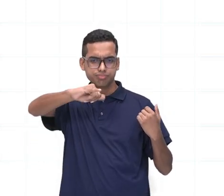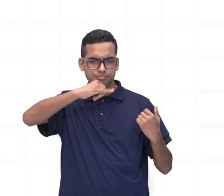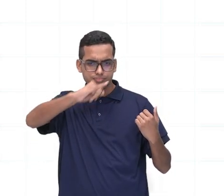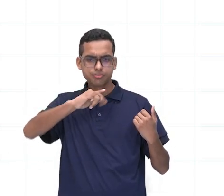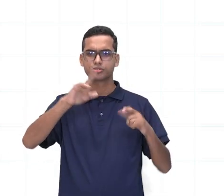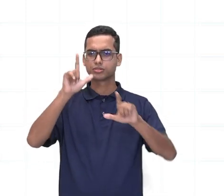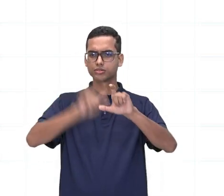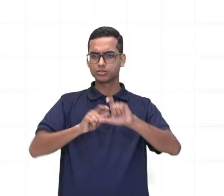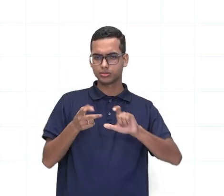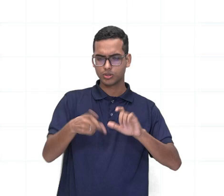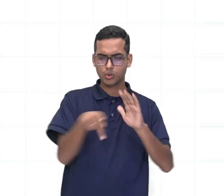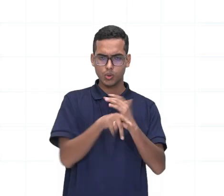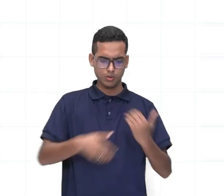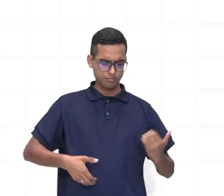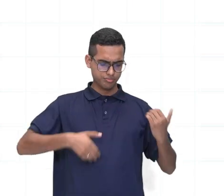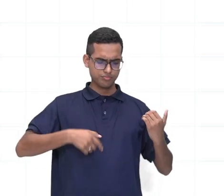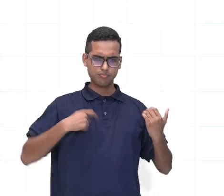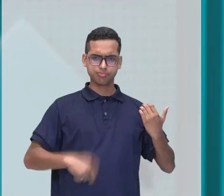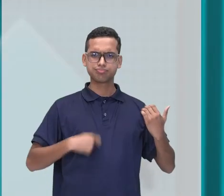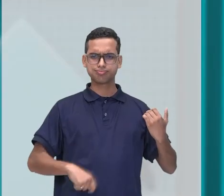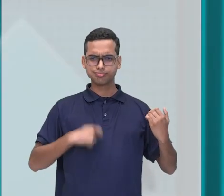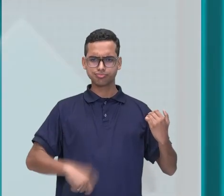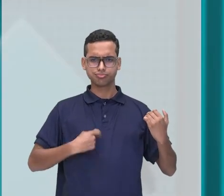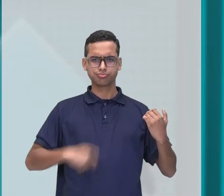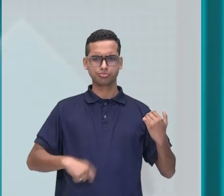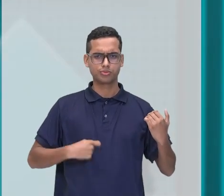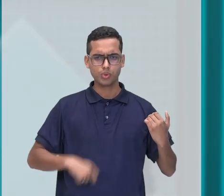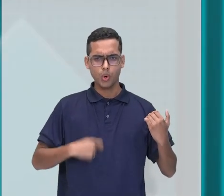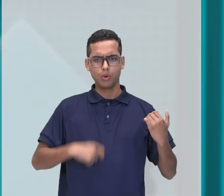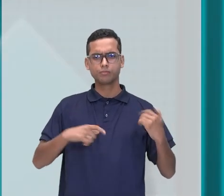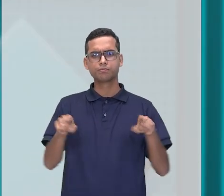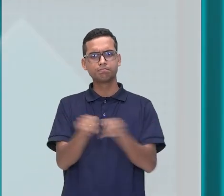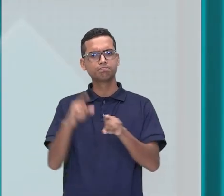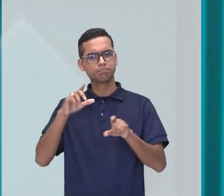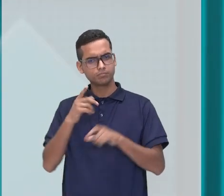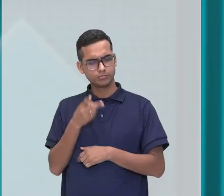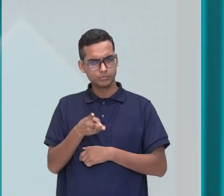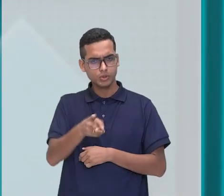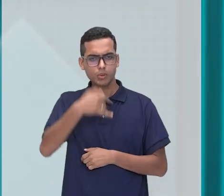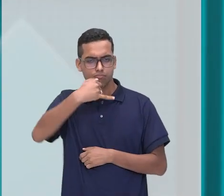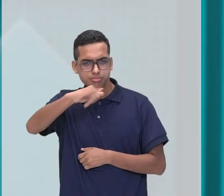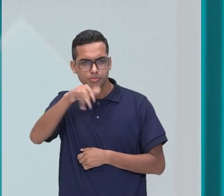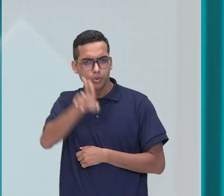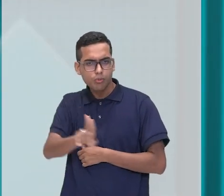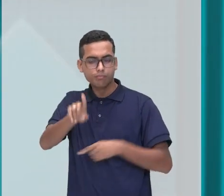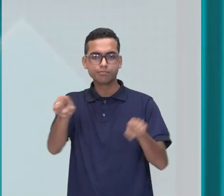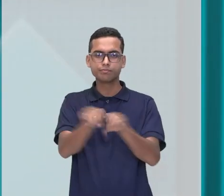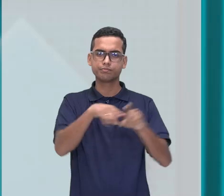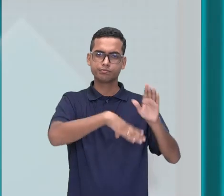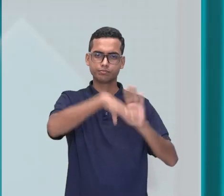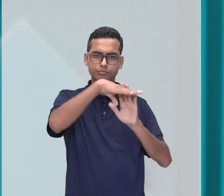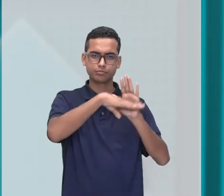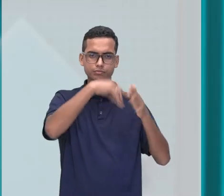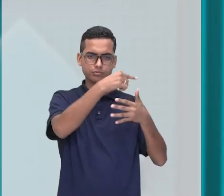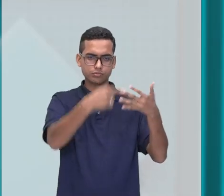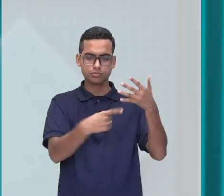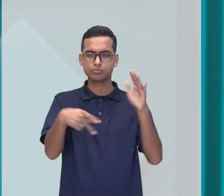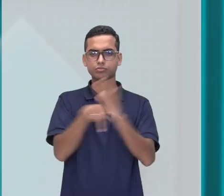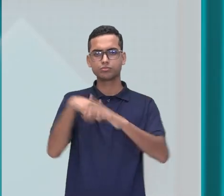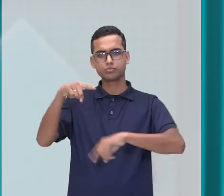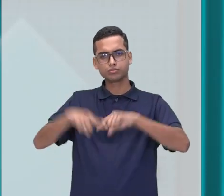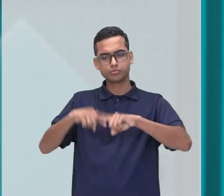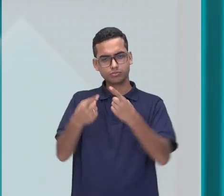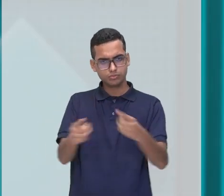elétrica. Então, vocês perceberam que existem classificações aí nos instrumentos